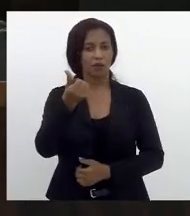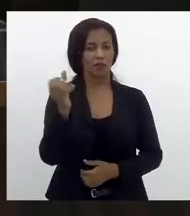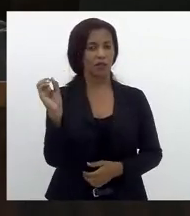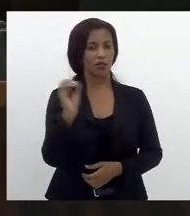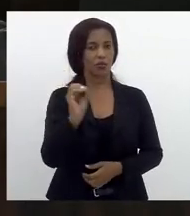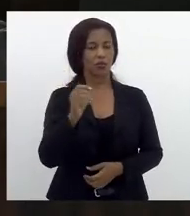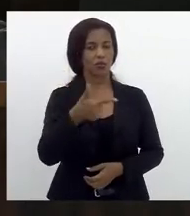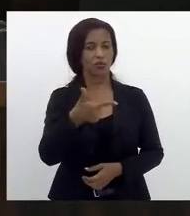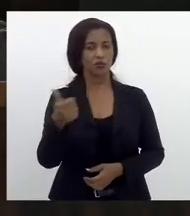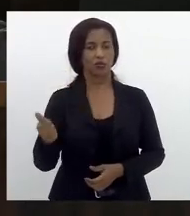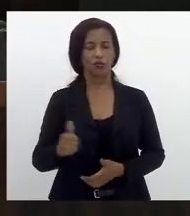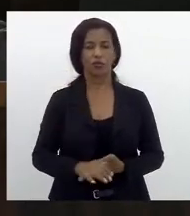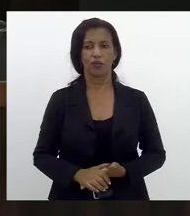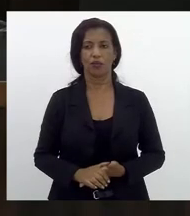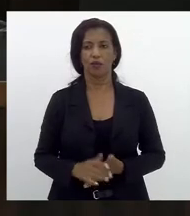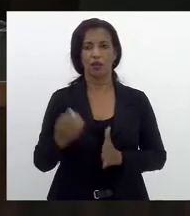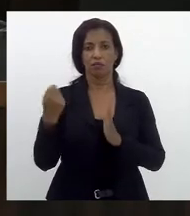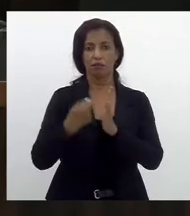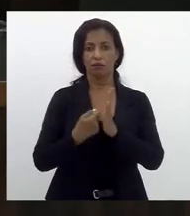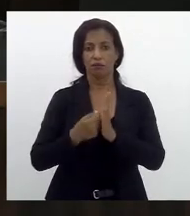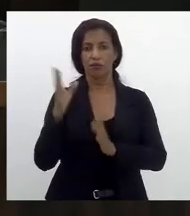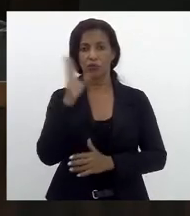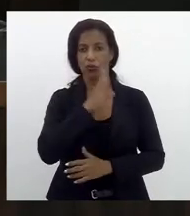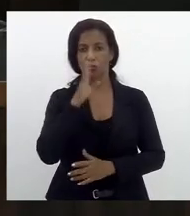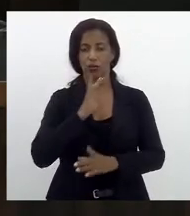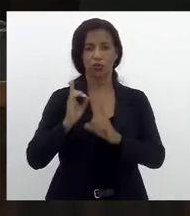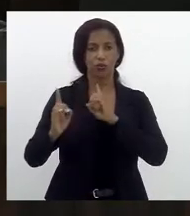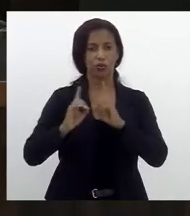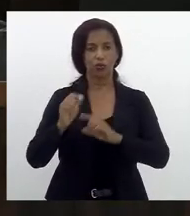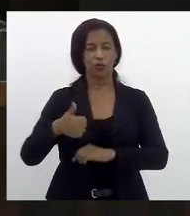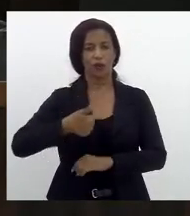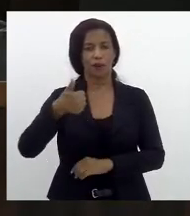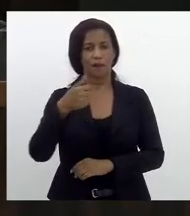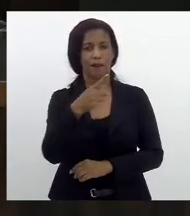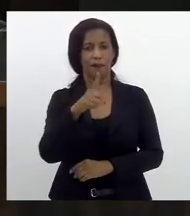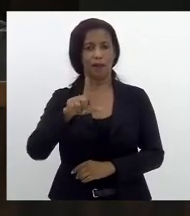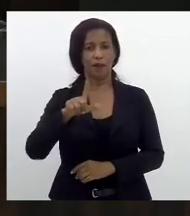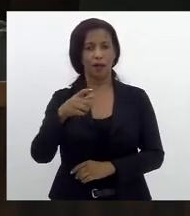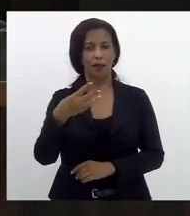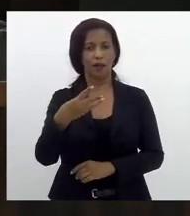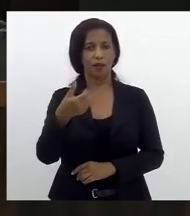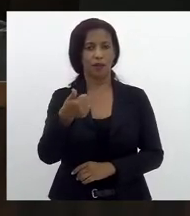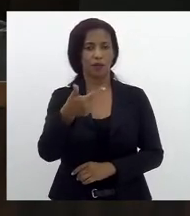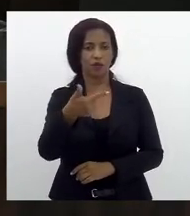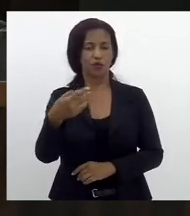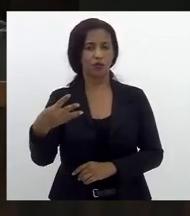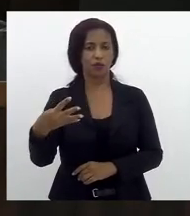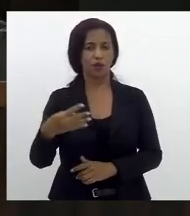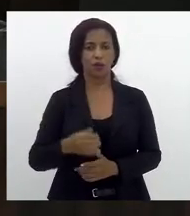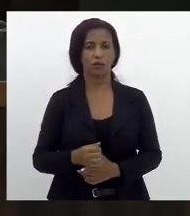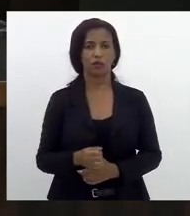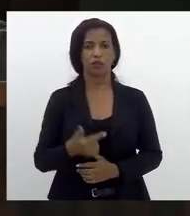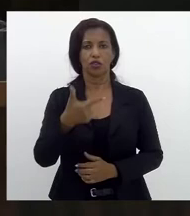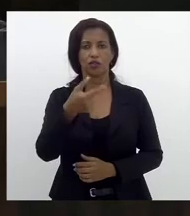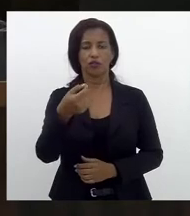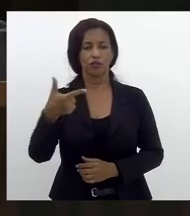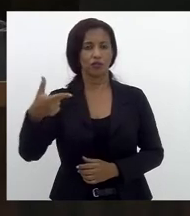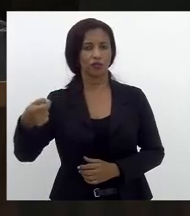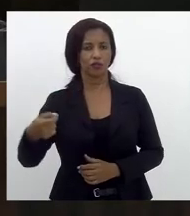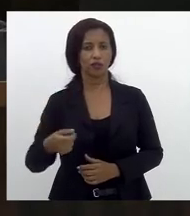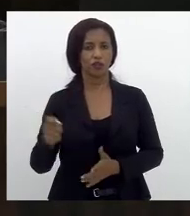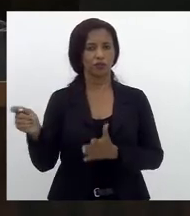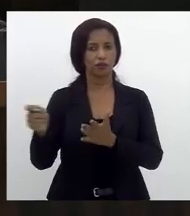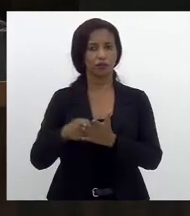de outubro de 2021. Em regime de urgência e discussão única, projeto de lei 3124 de 2020,